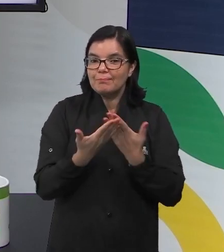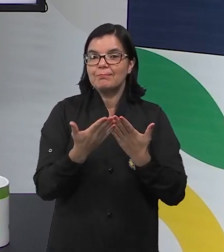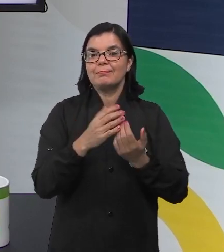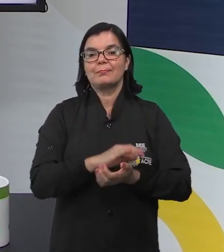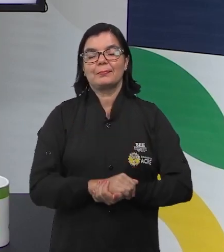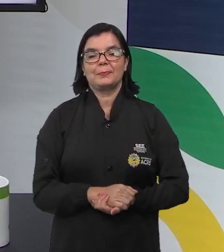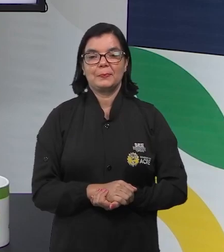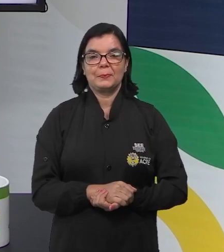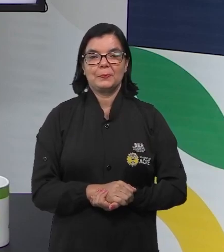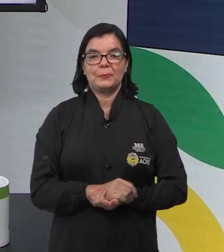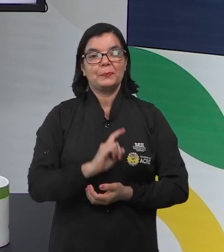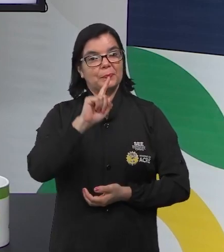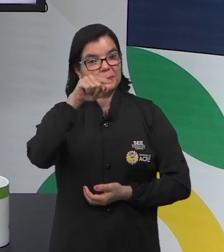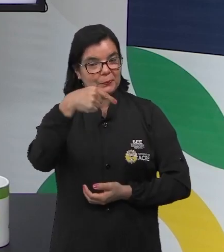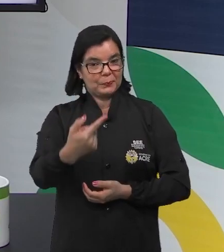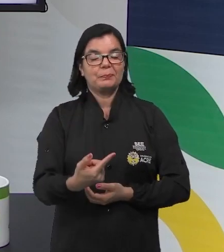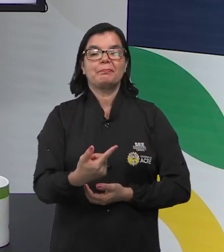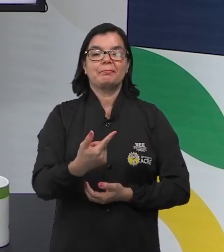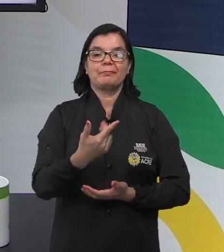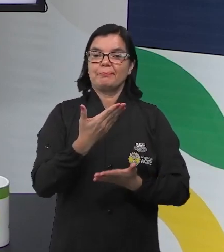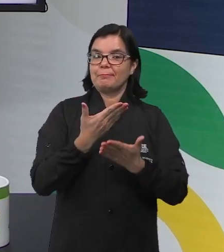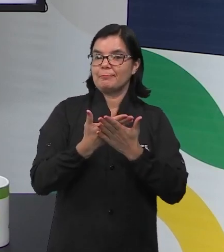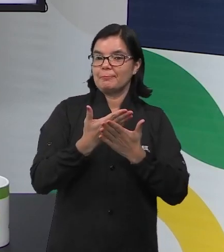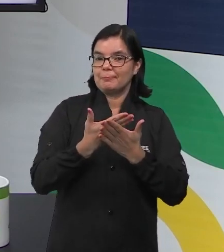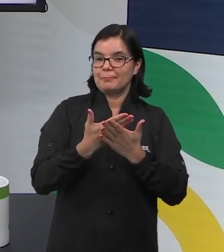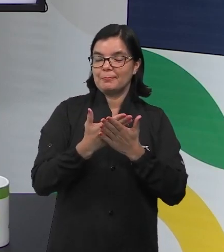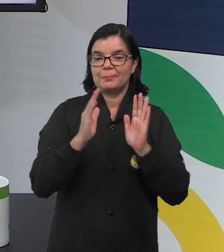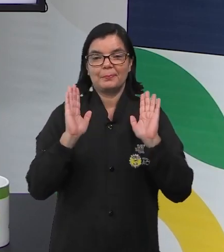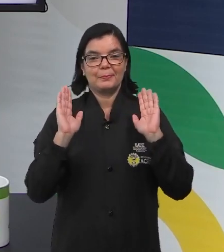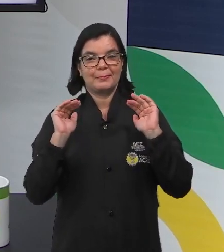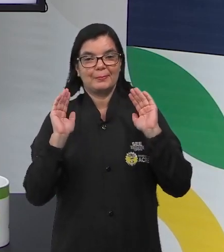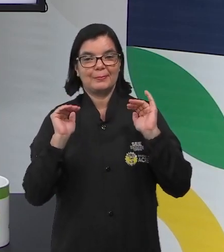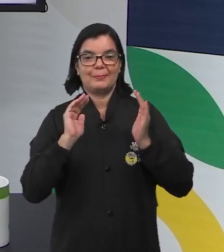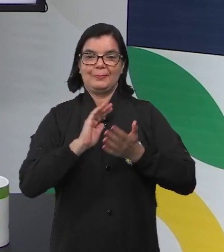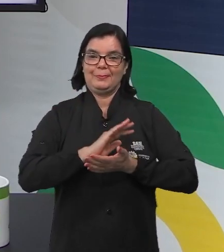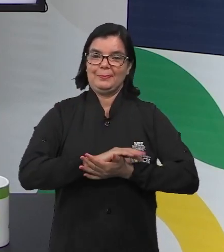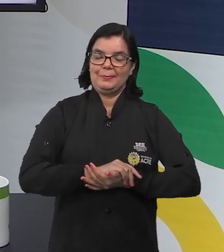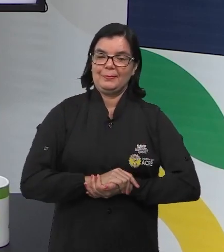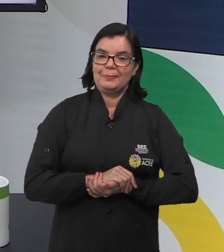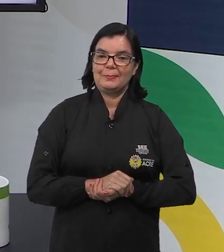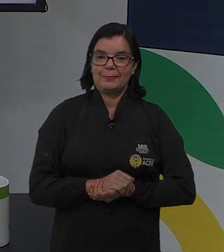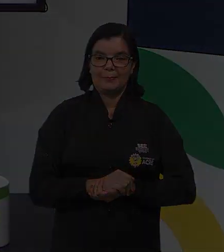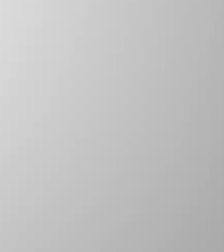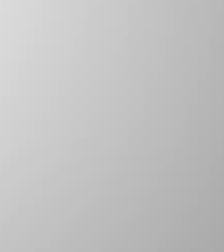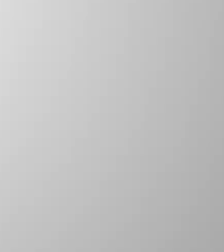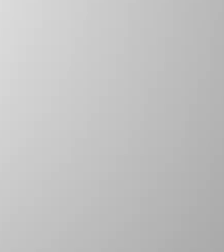E nós vamos nos encontrar outras vezes. Até lá. Um forte abraço.